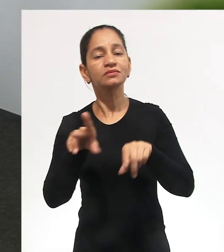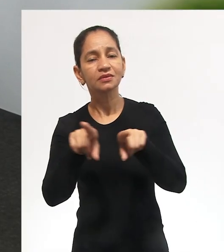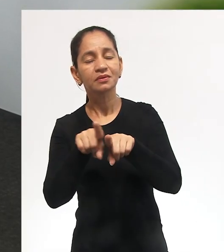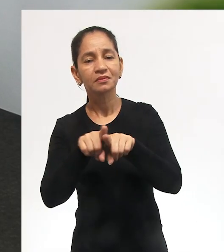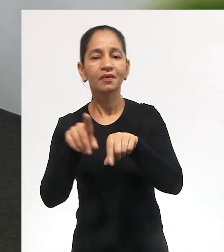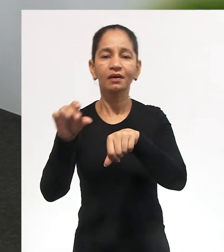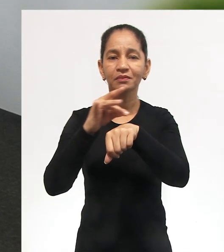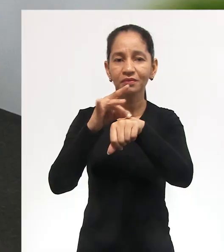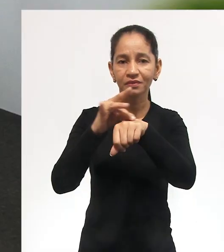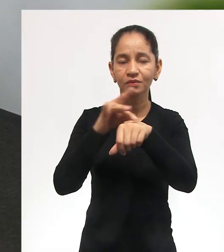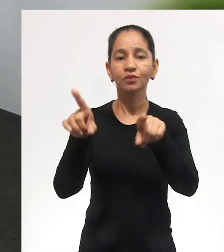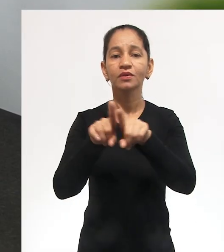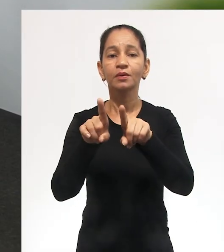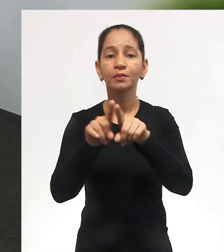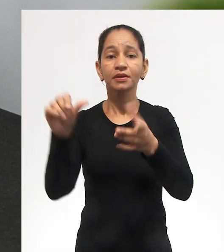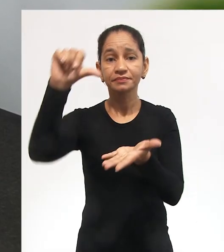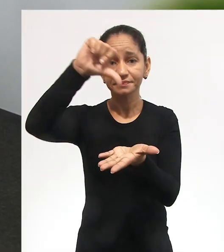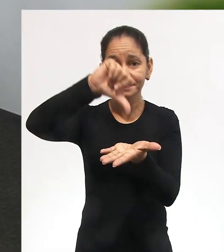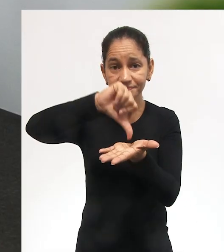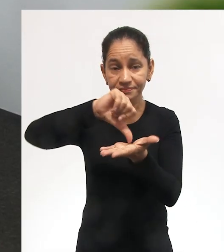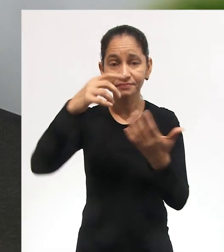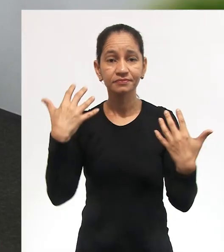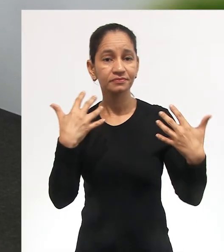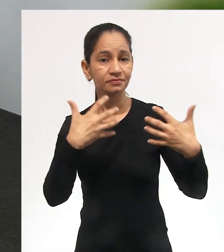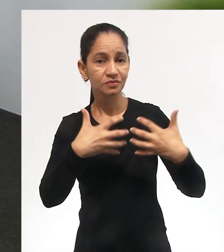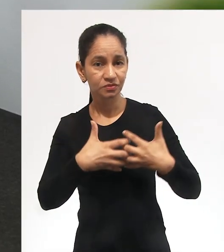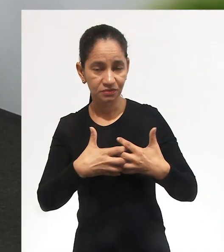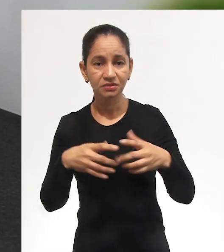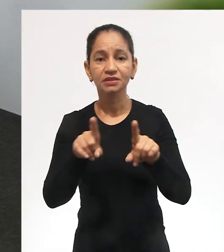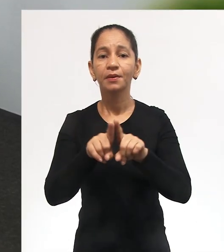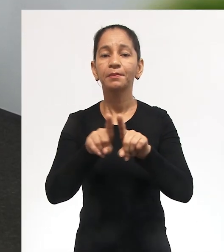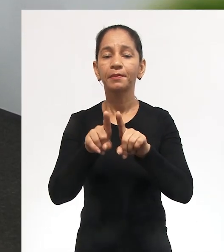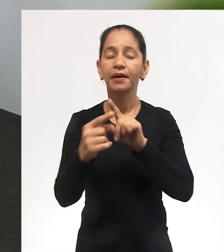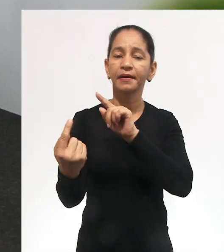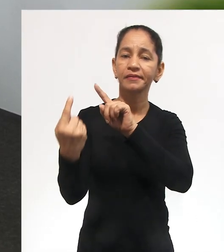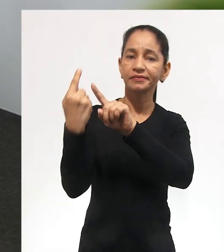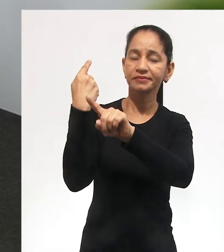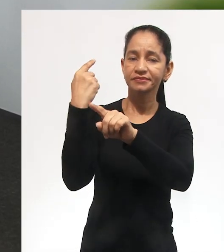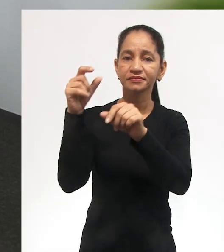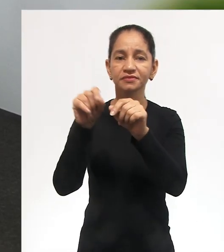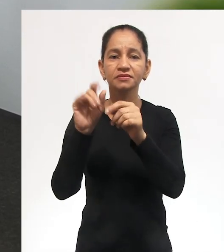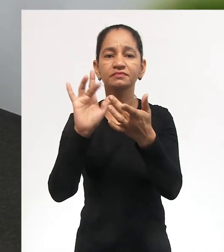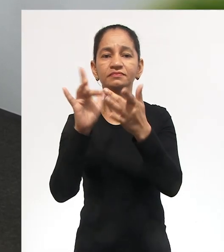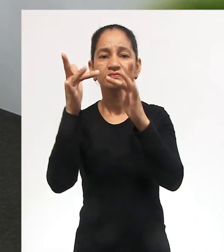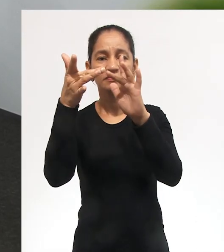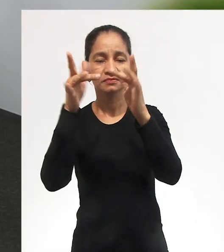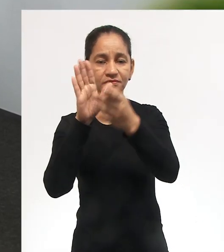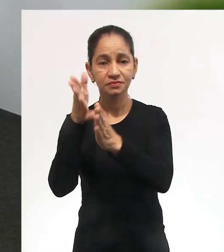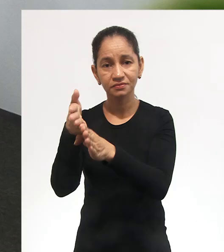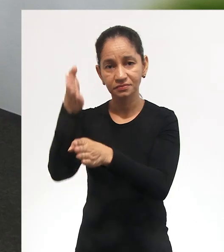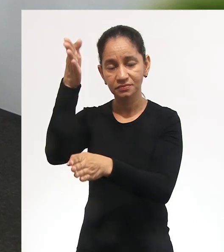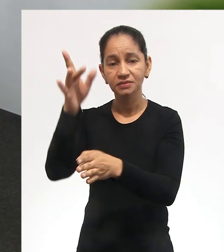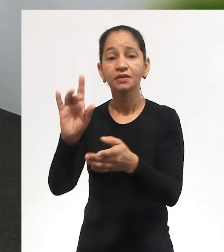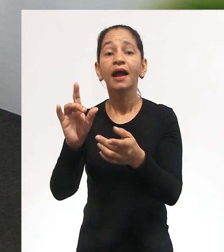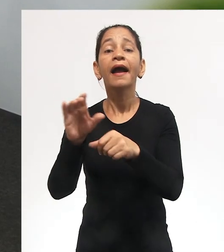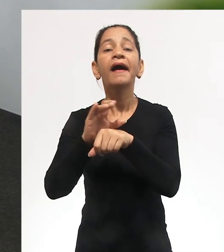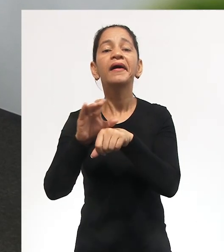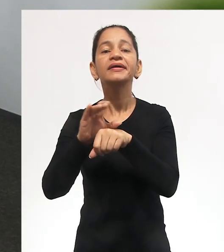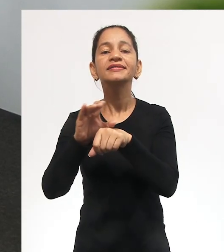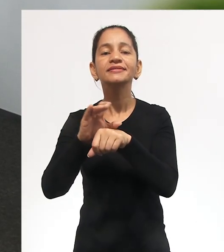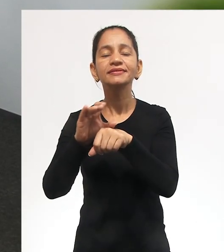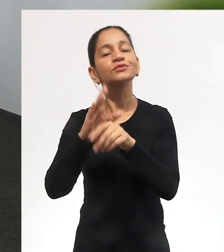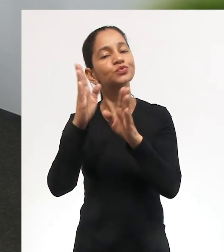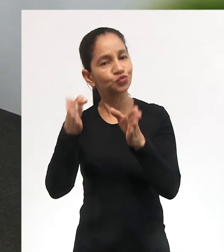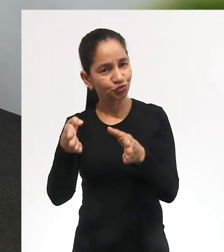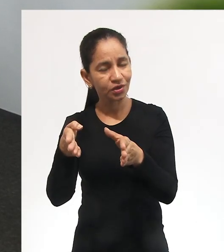marrom. Estou gravando aqui dos estúdios do IFRO. Ao fundo nós temos uma parede branca com pontos em cinza conectados,